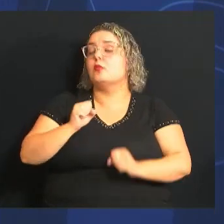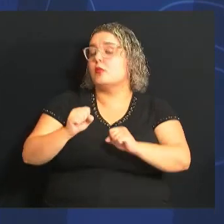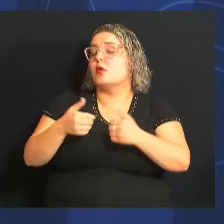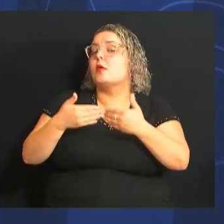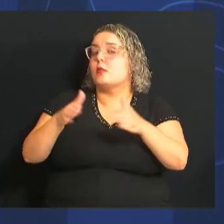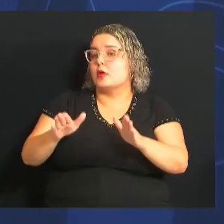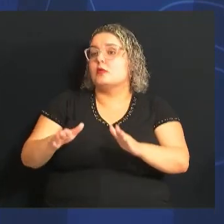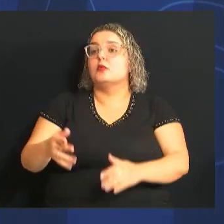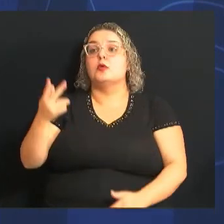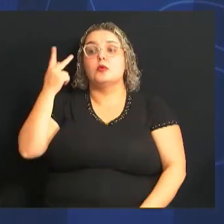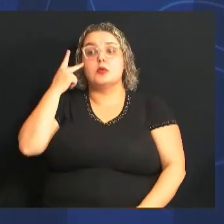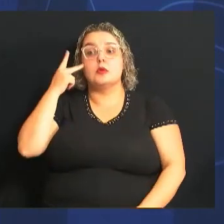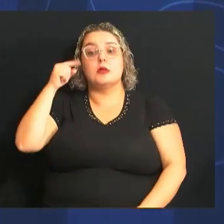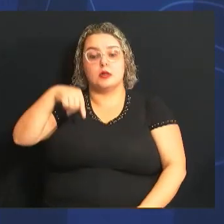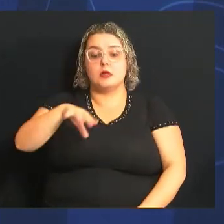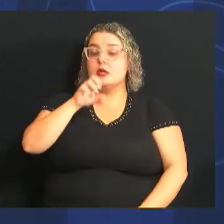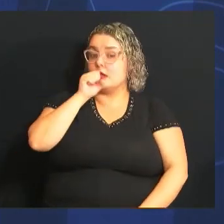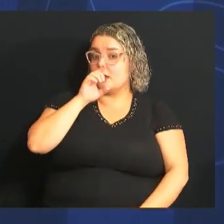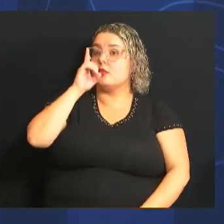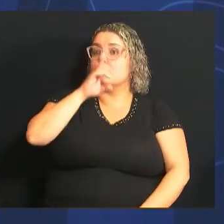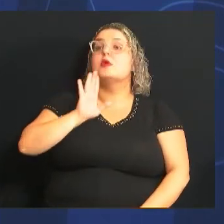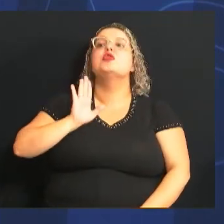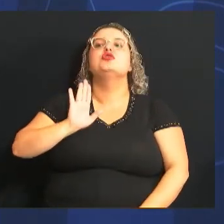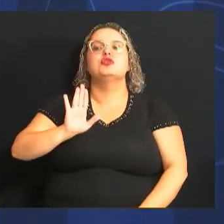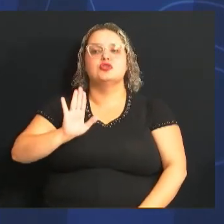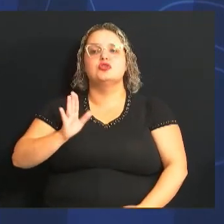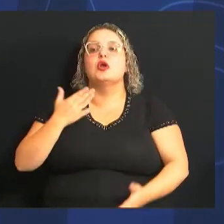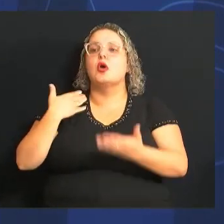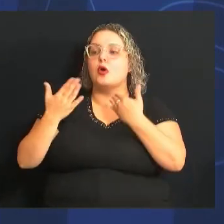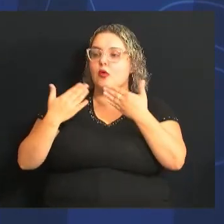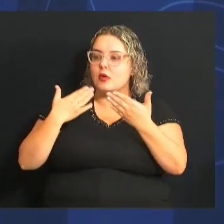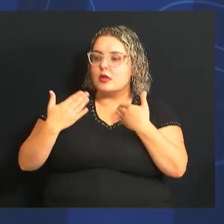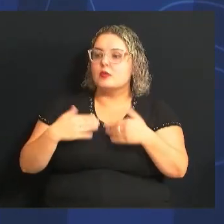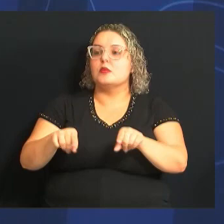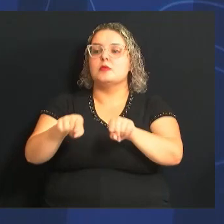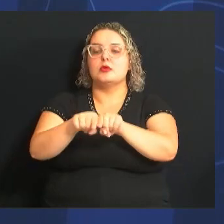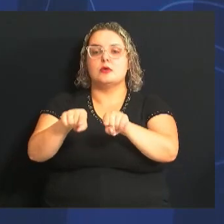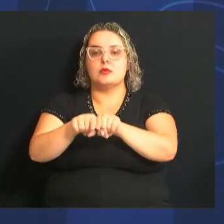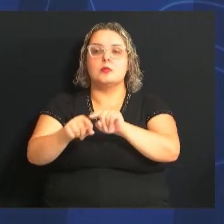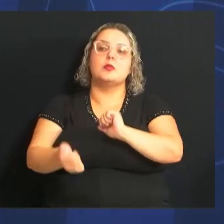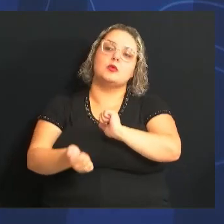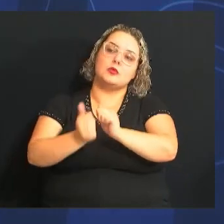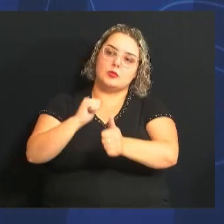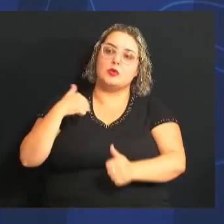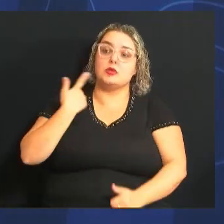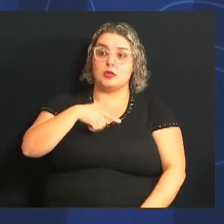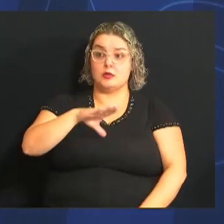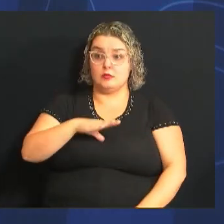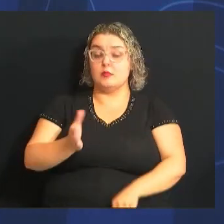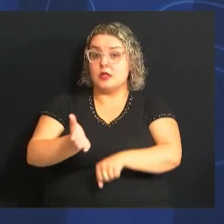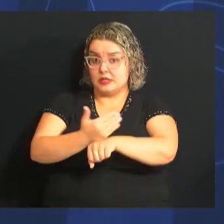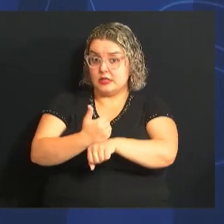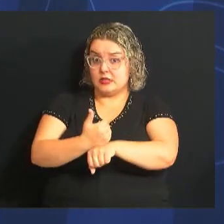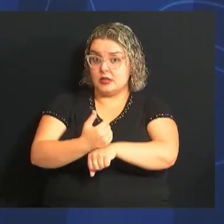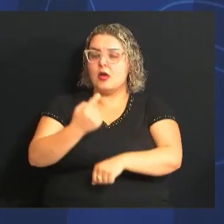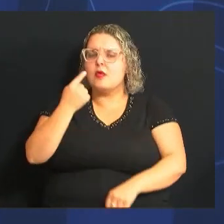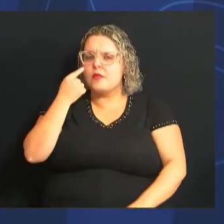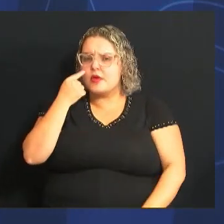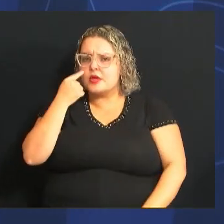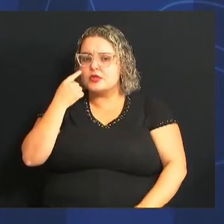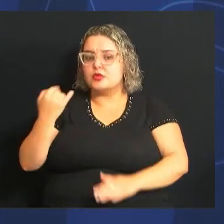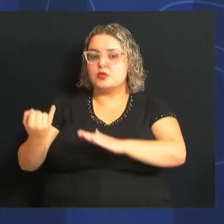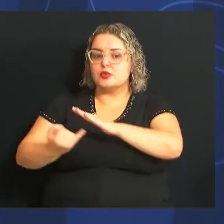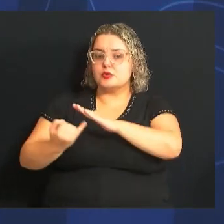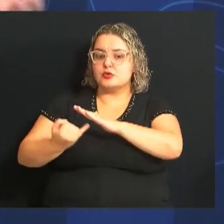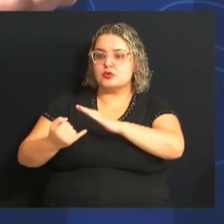Paulista neste fim de semana. Então já a gente fala também sobre o esporte da nossa cidade. Mas antes, olha só, o Instituto